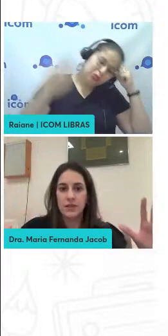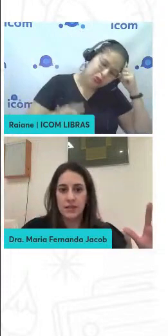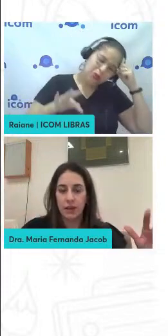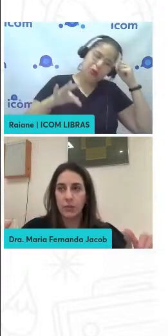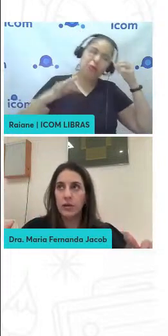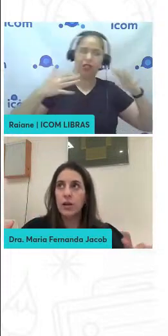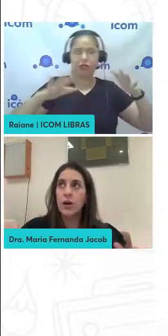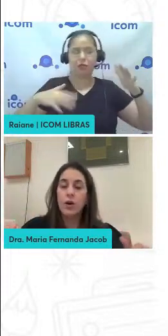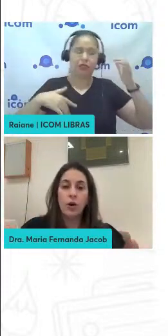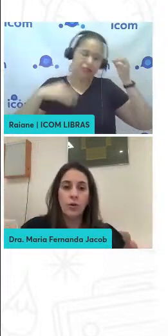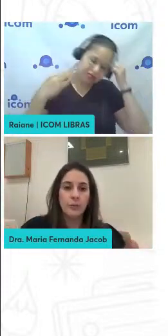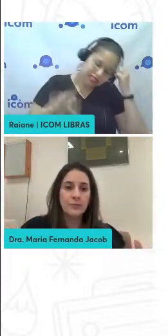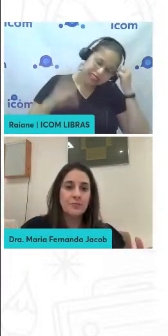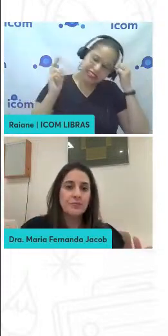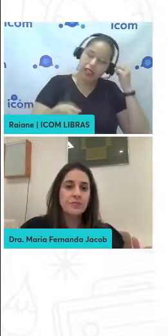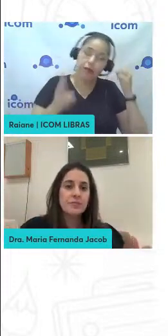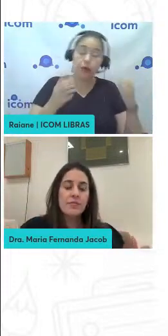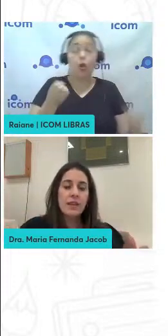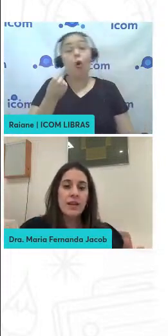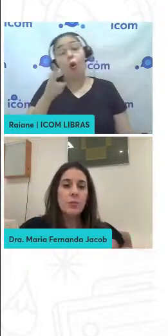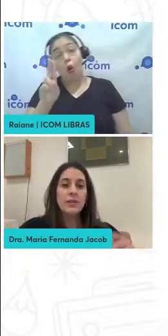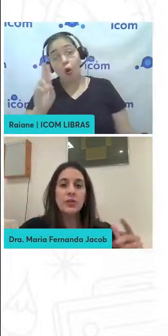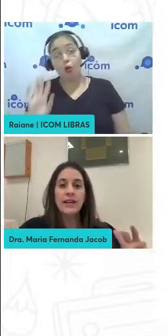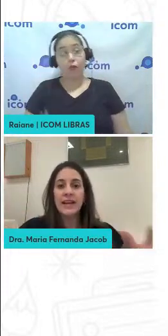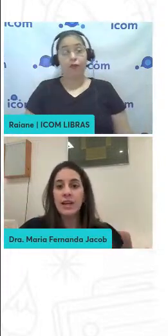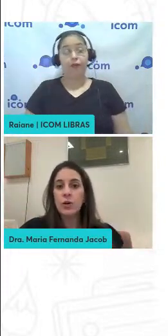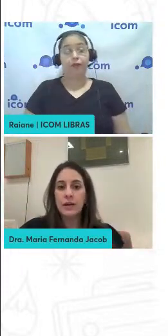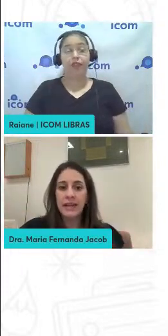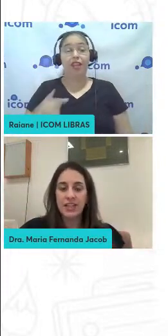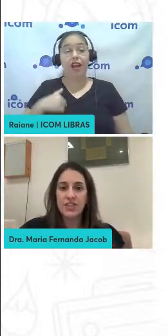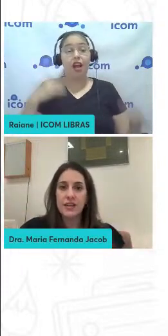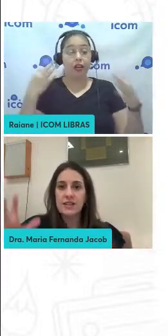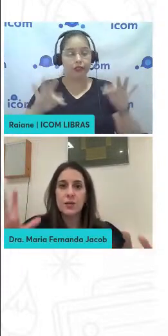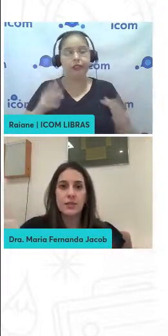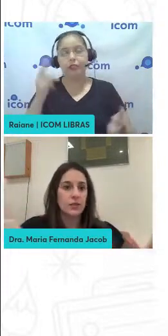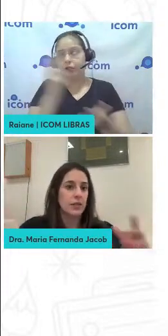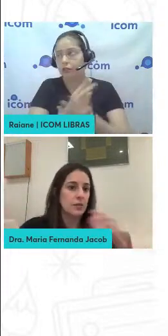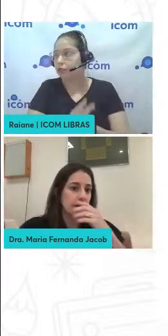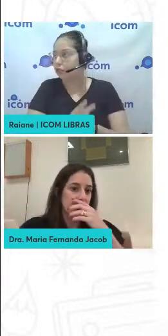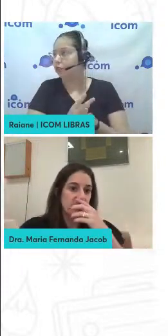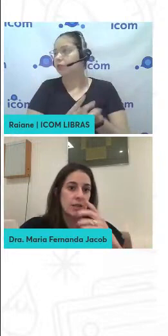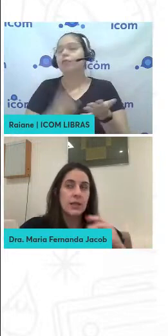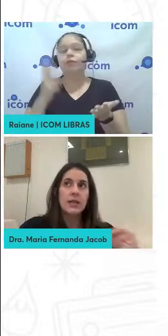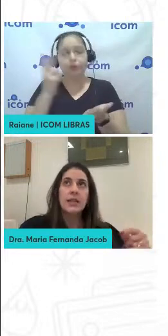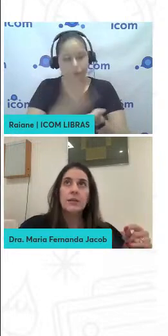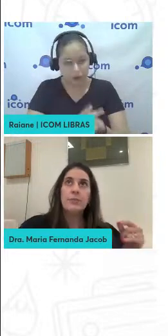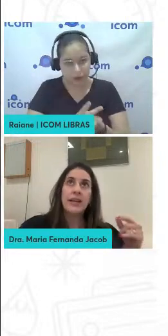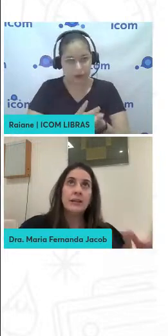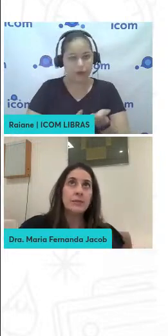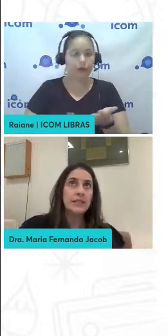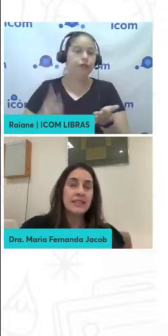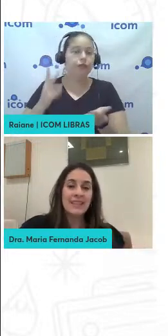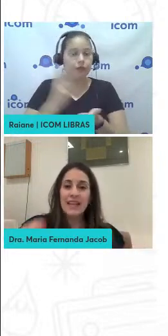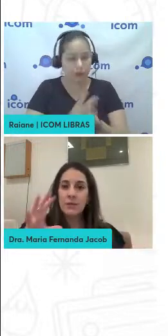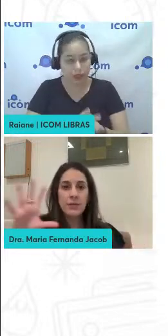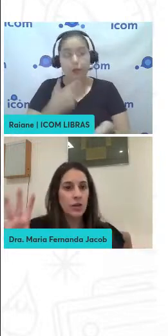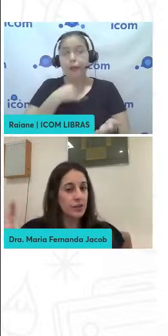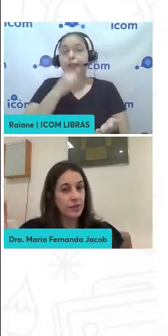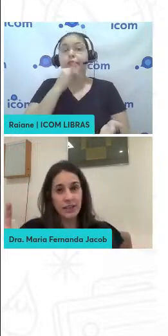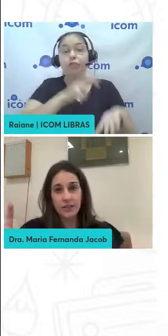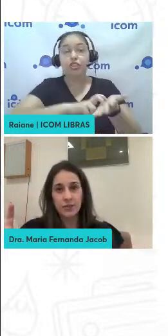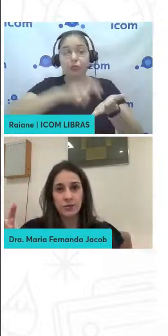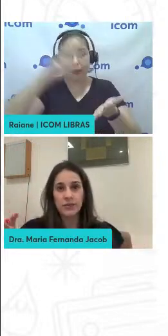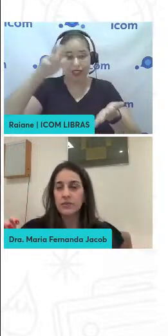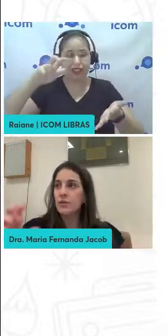Estou dando um exemplo. Ou uma dor recorrente. O que seria uma dor recorrente? Pela manhã é o